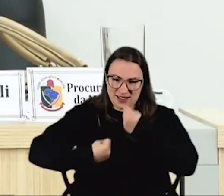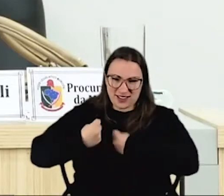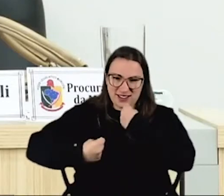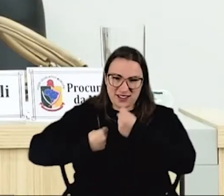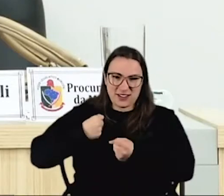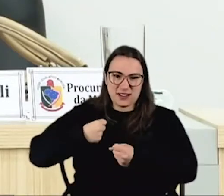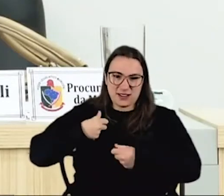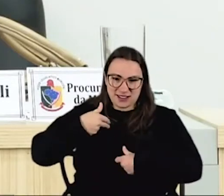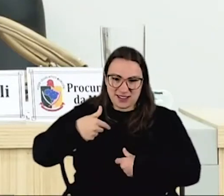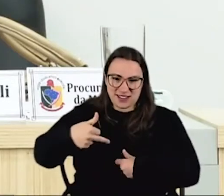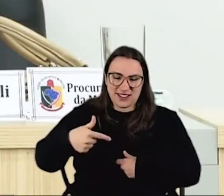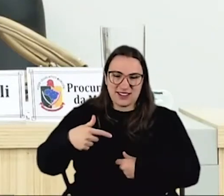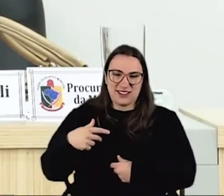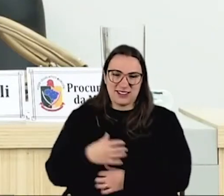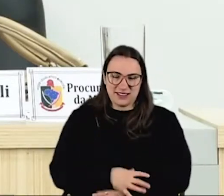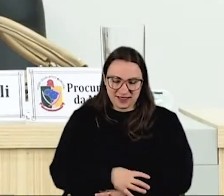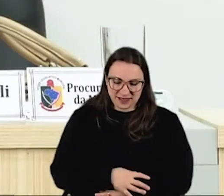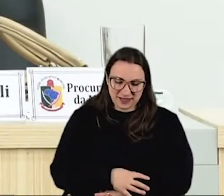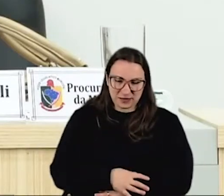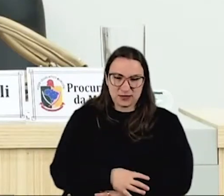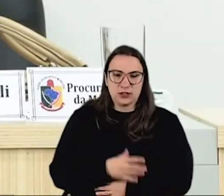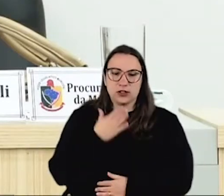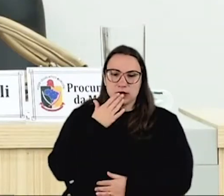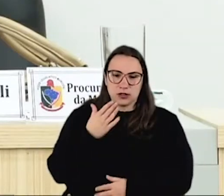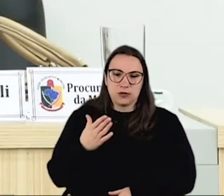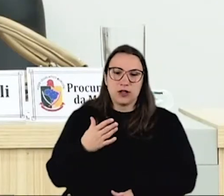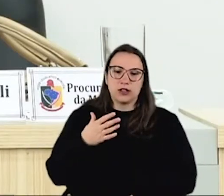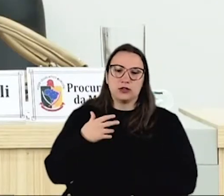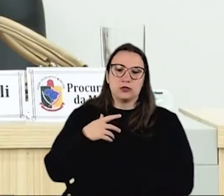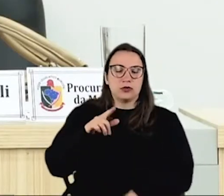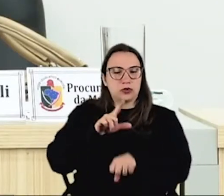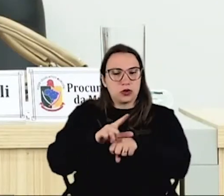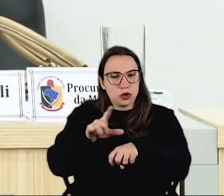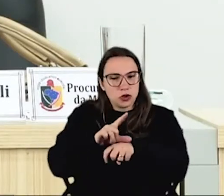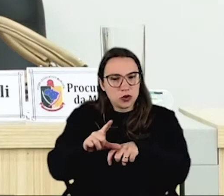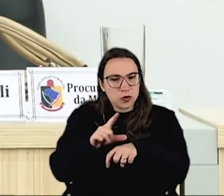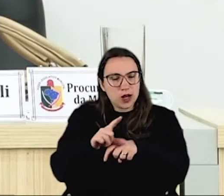Dignidade. Então, eu peço para o nosso comércio que participe.